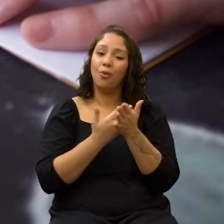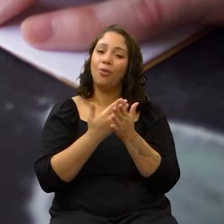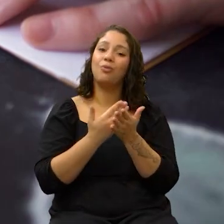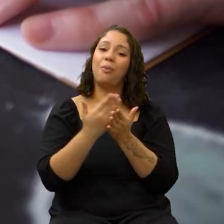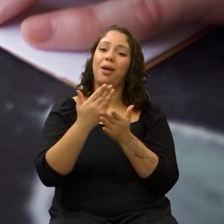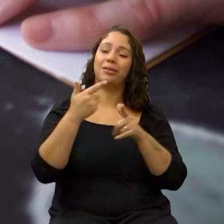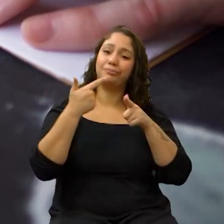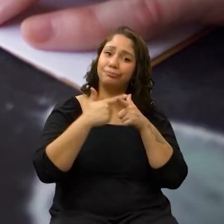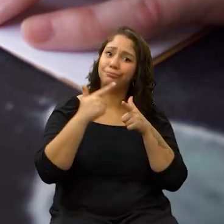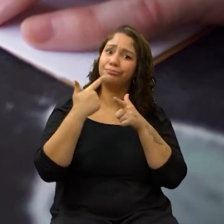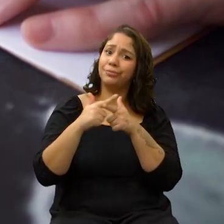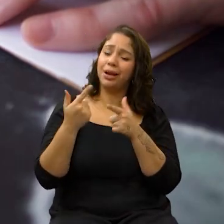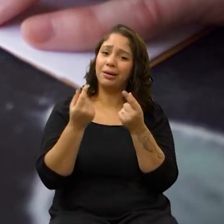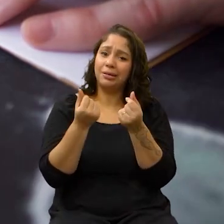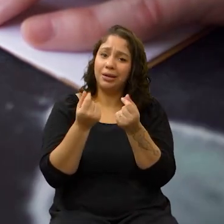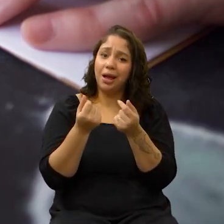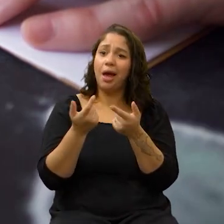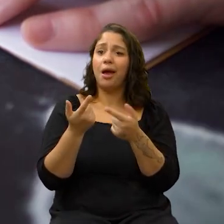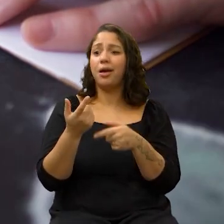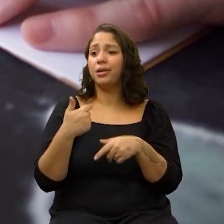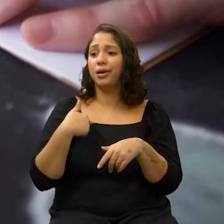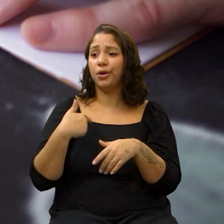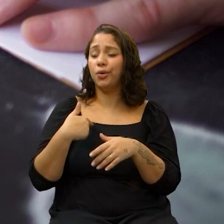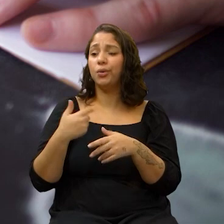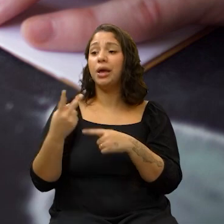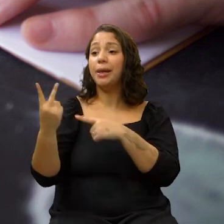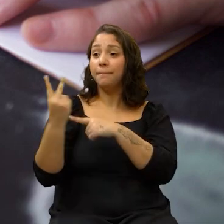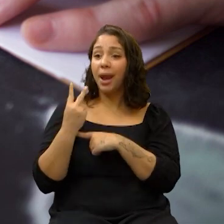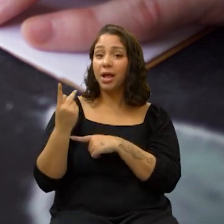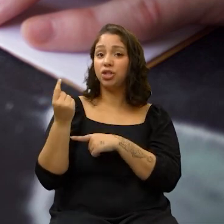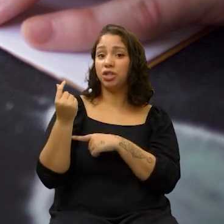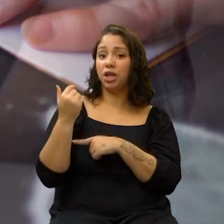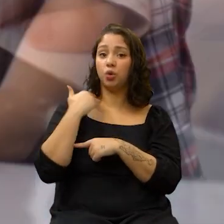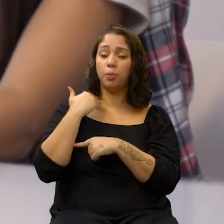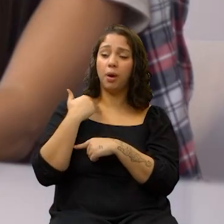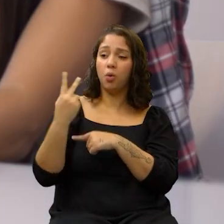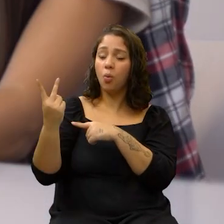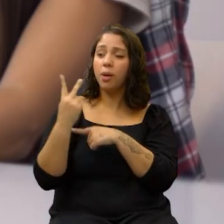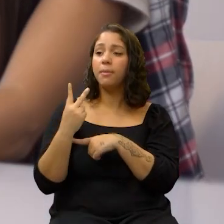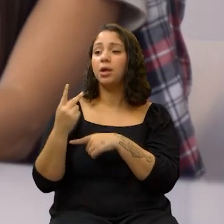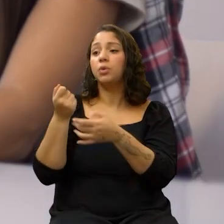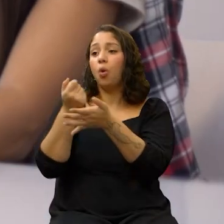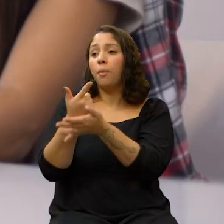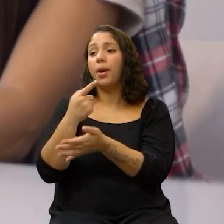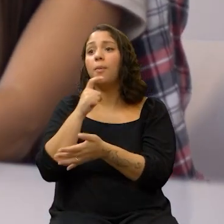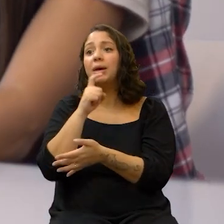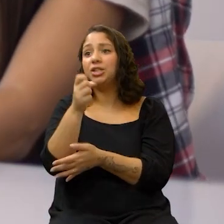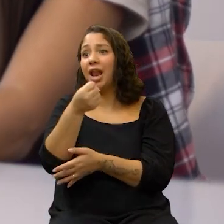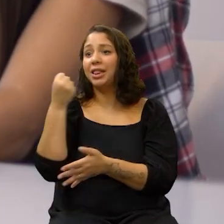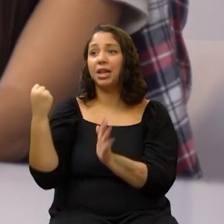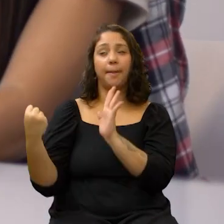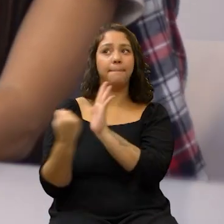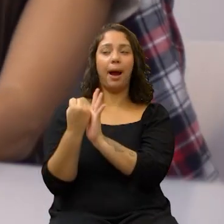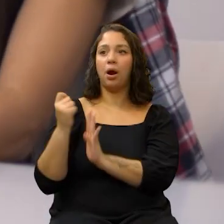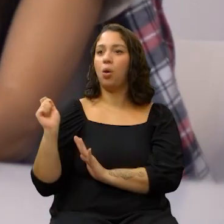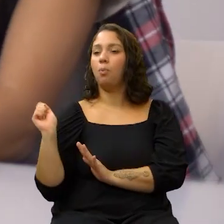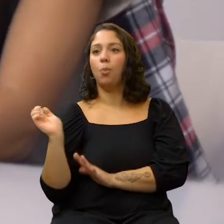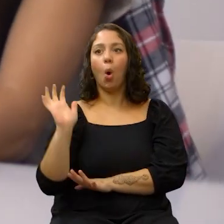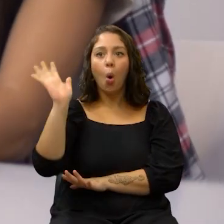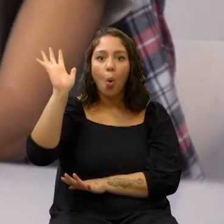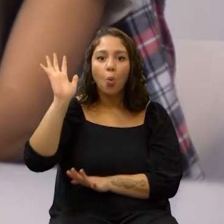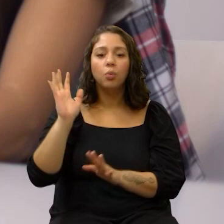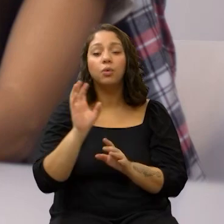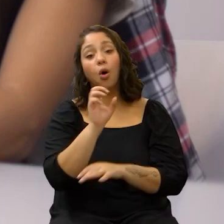para comprar aquela geladeira da melhor marca possível, pega lá ou faz lá aquele famoso